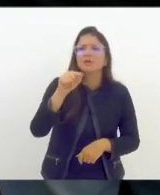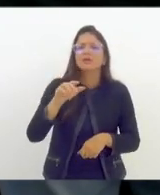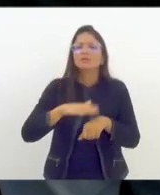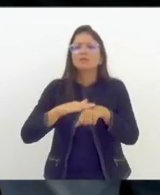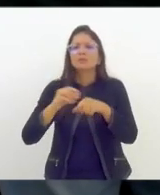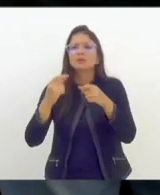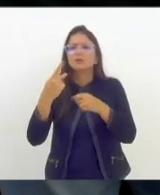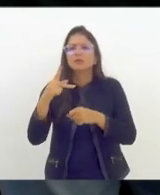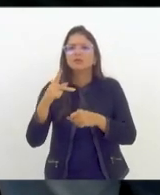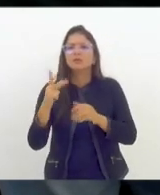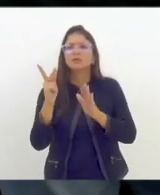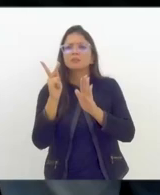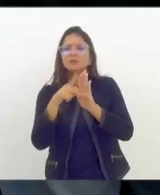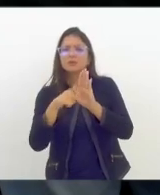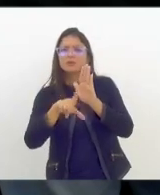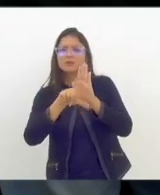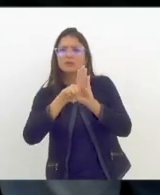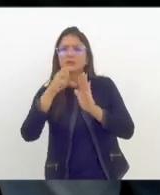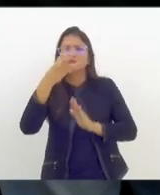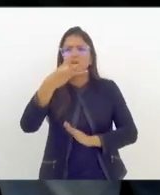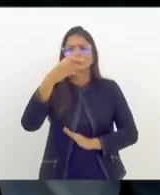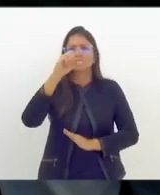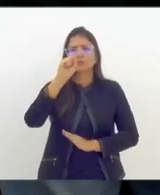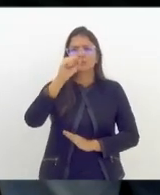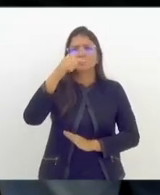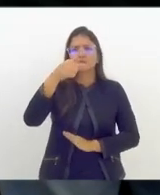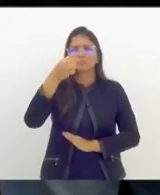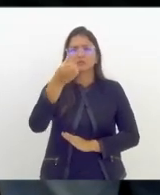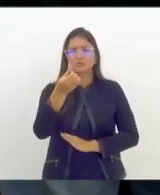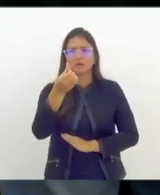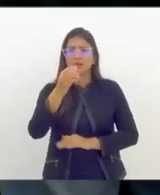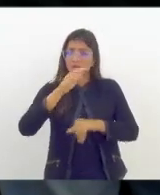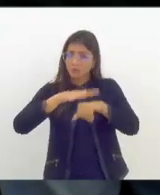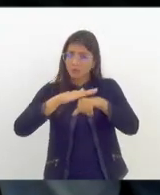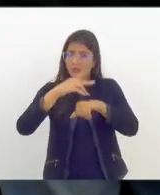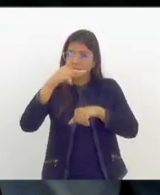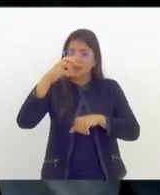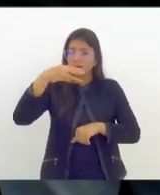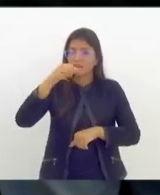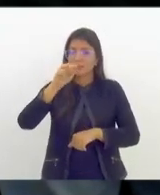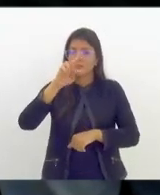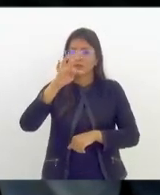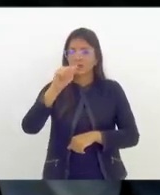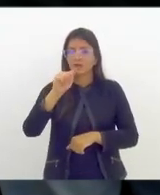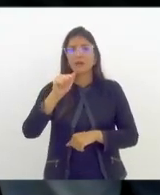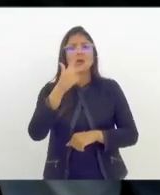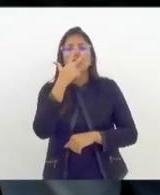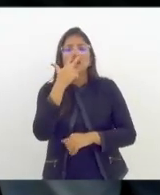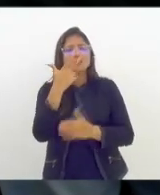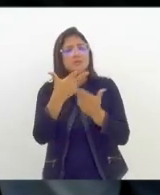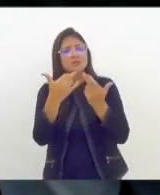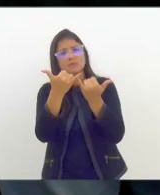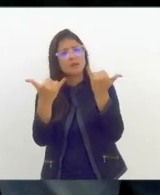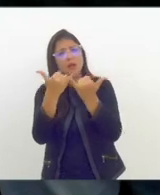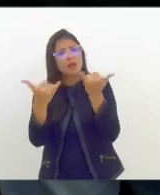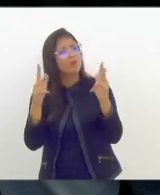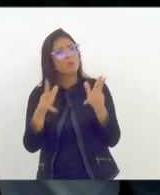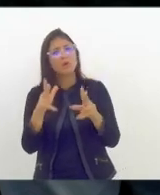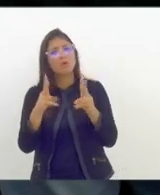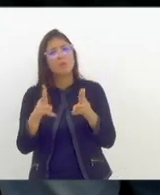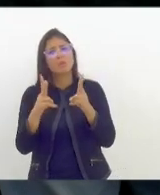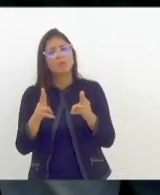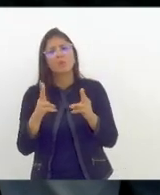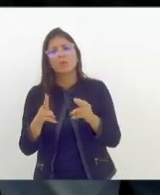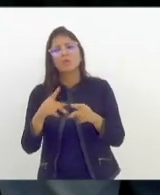o PL 3876 da deputada Marta Rocha, de igual teor, também